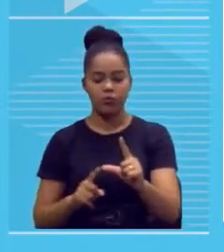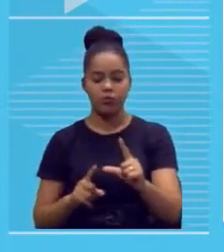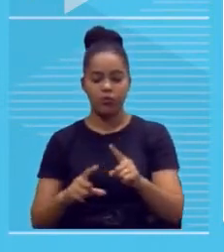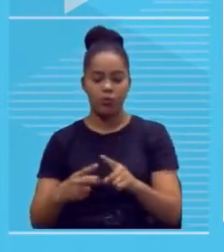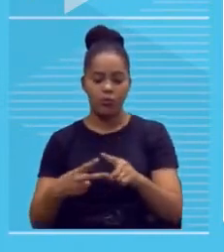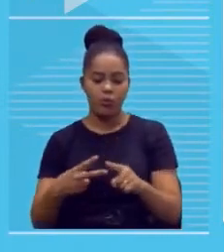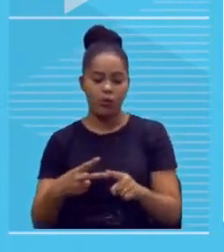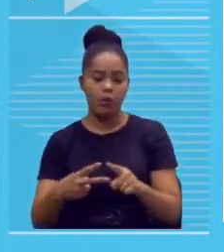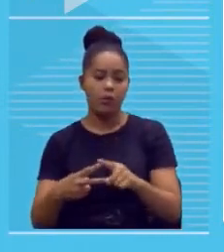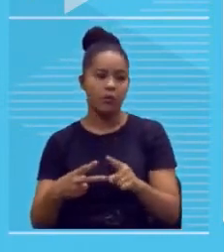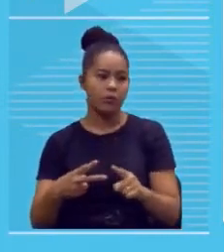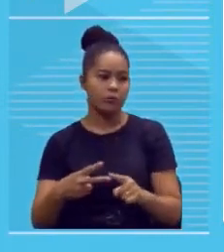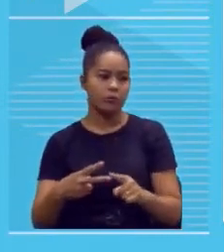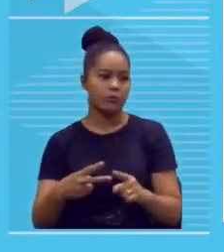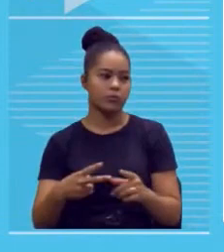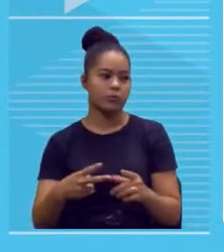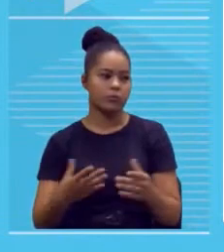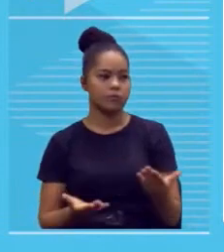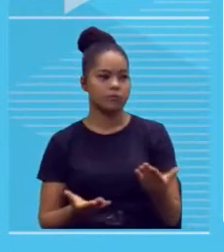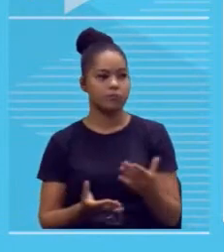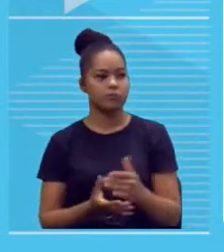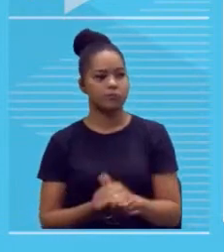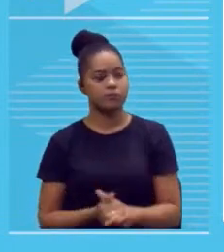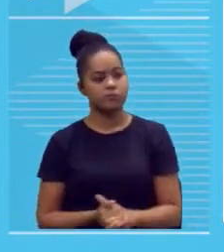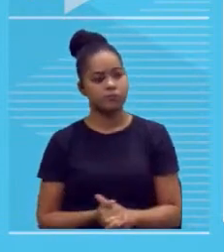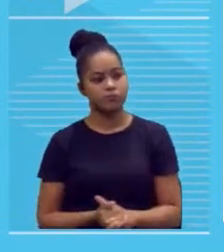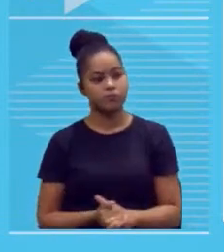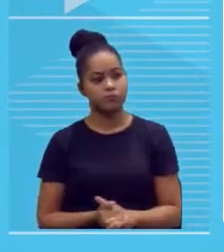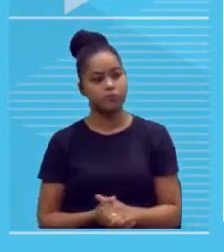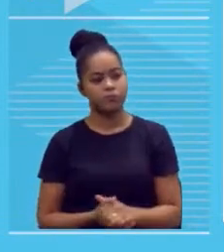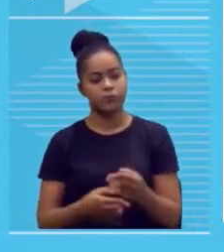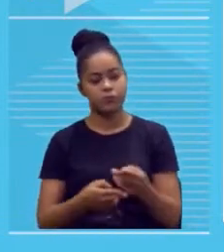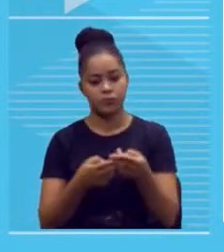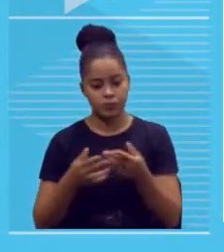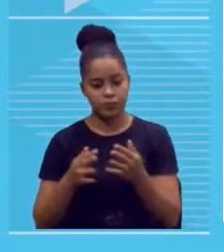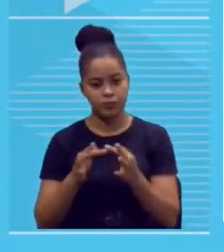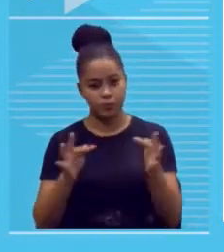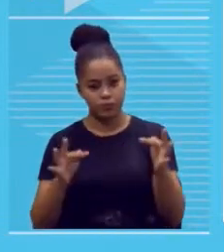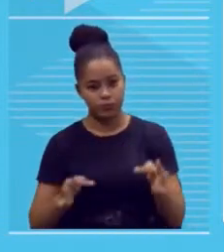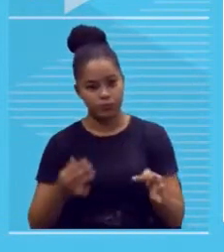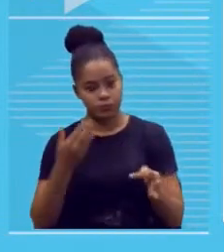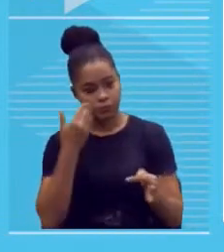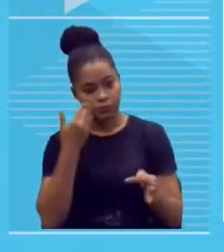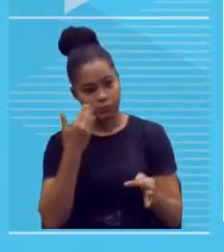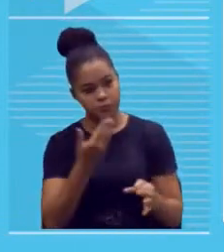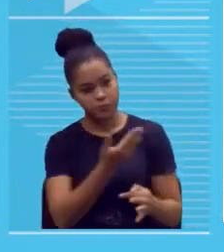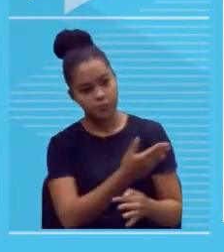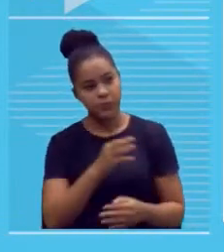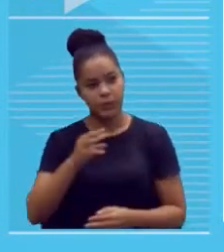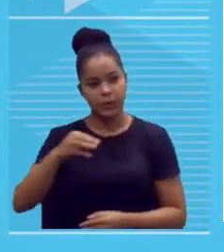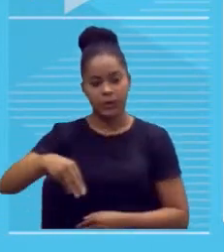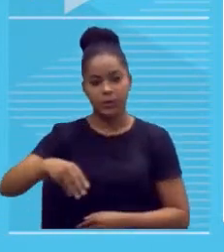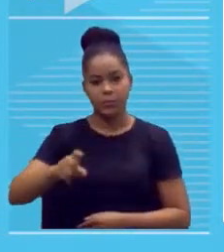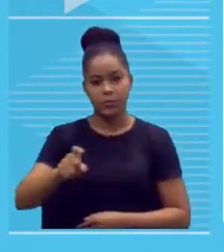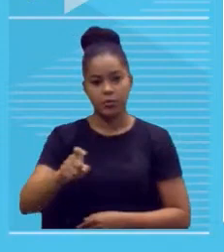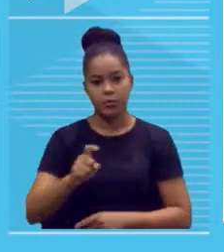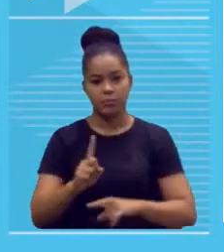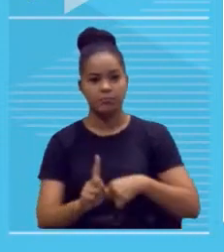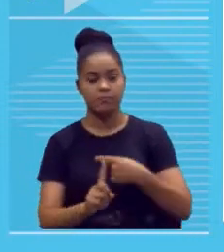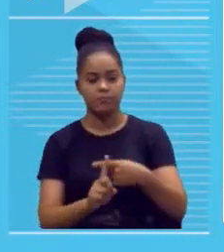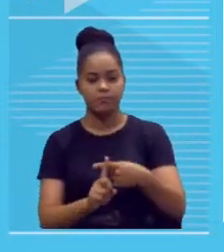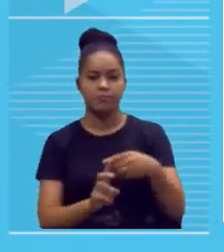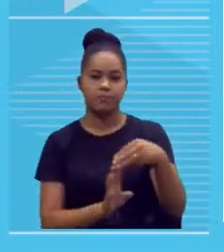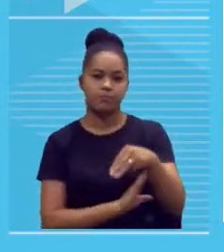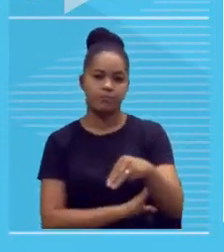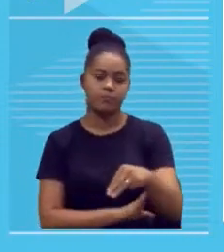y é igual a mx mais n. Eu sei